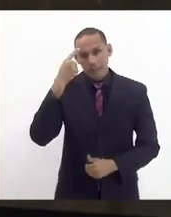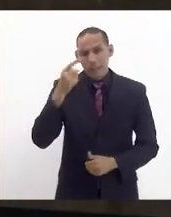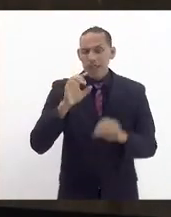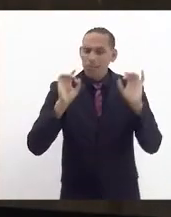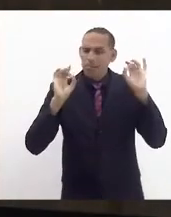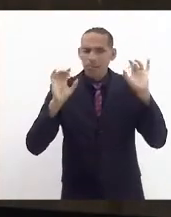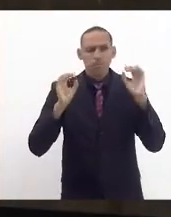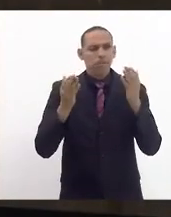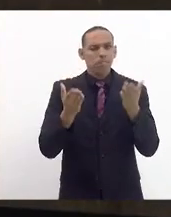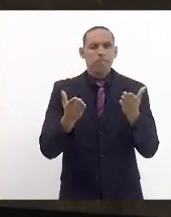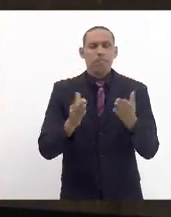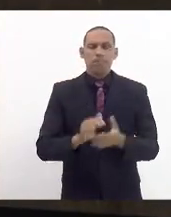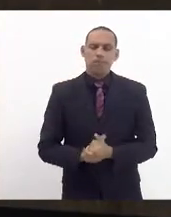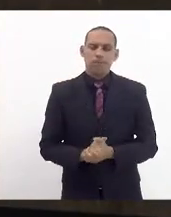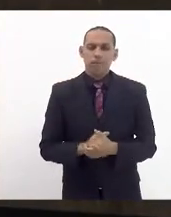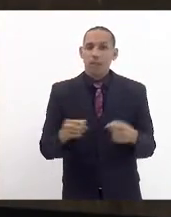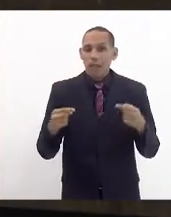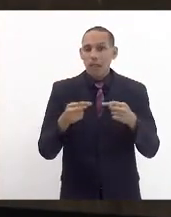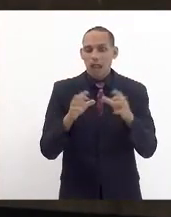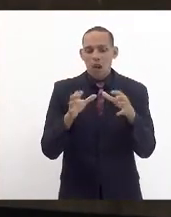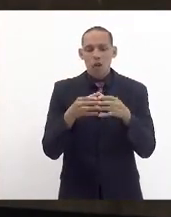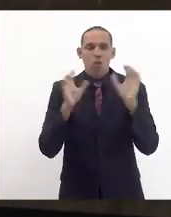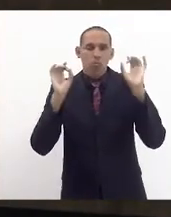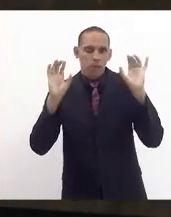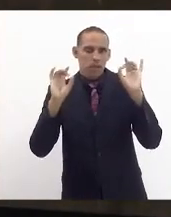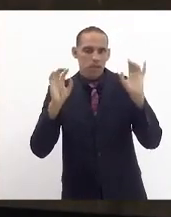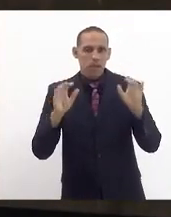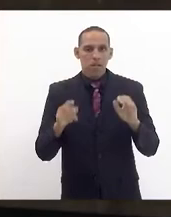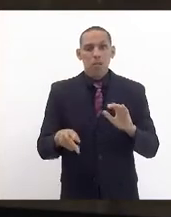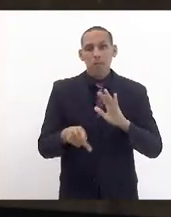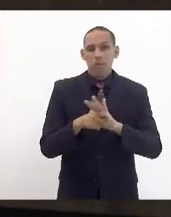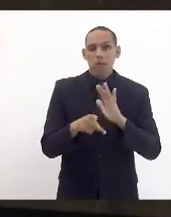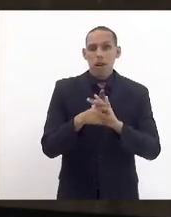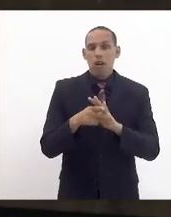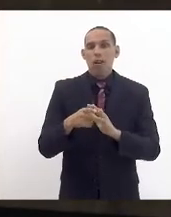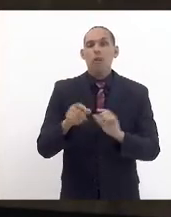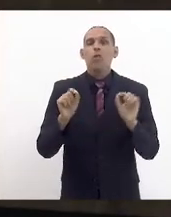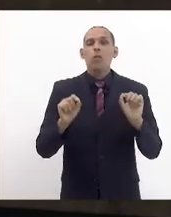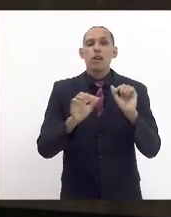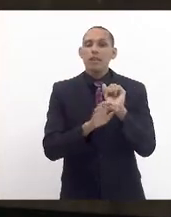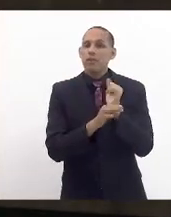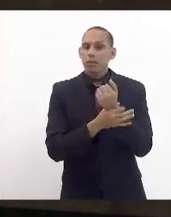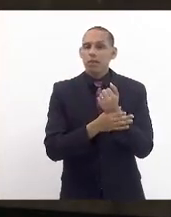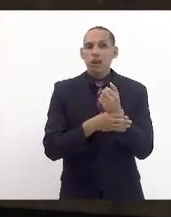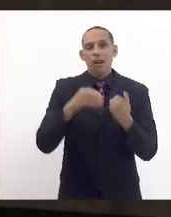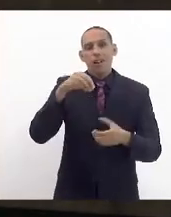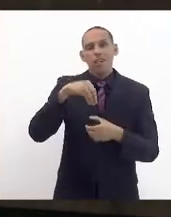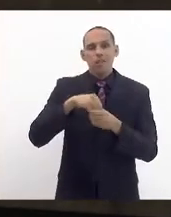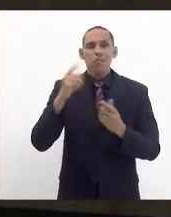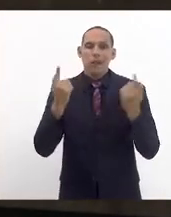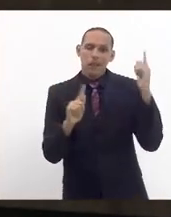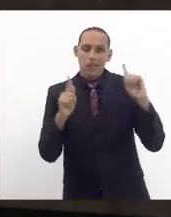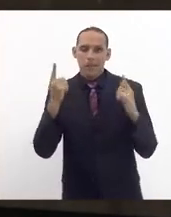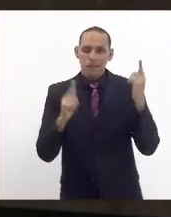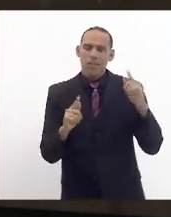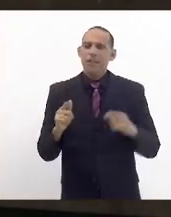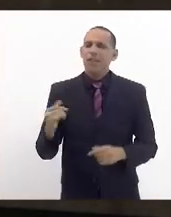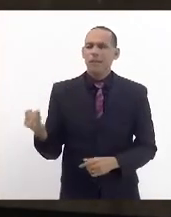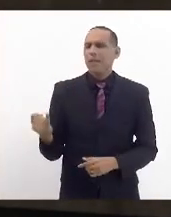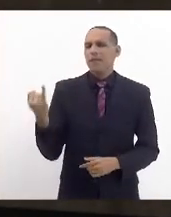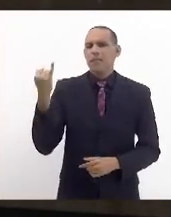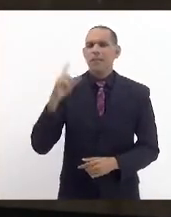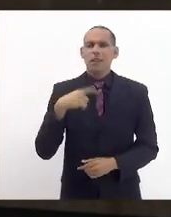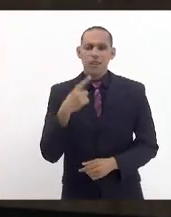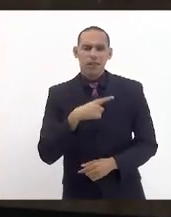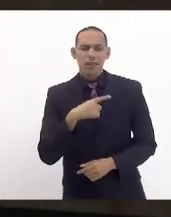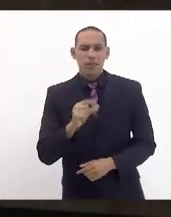senhor teve com relação à comissão especial para falar sobre segurança no carnaval. É fundamental que